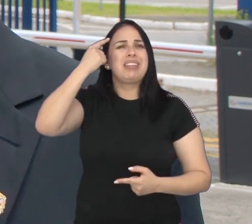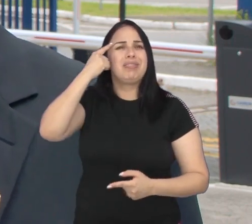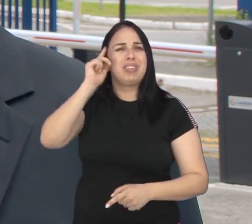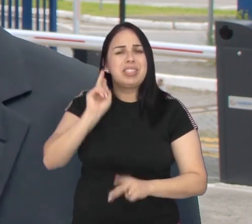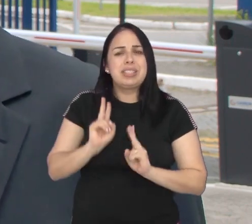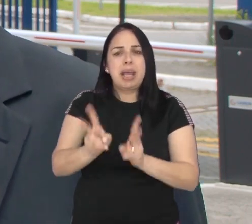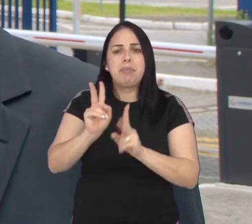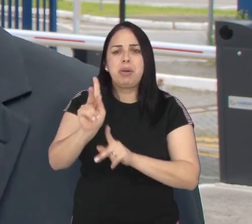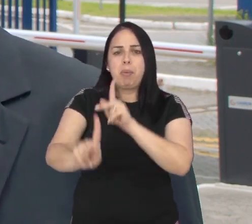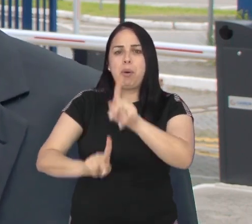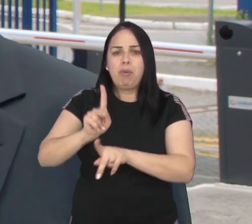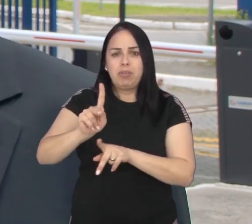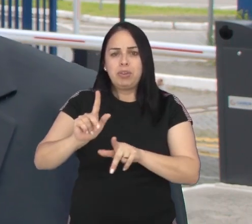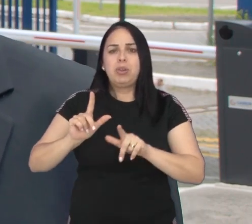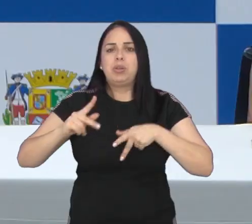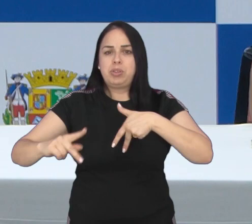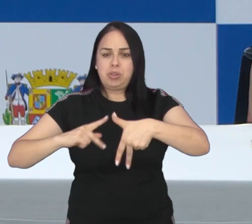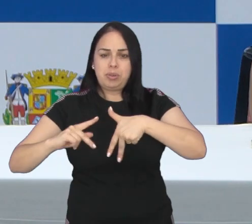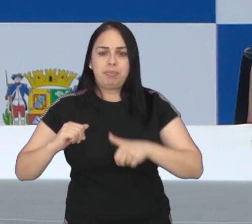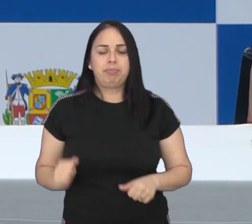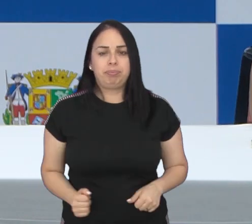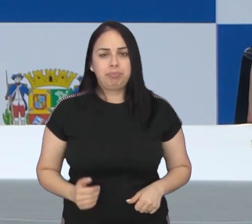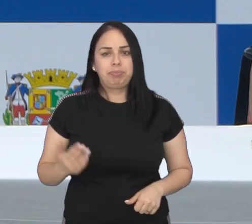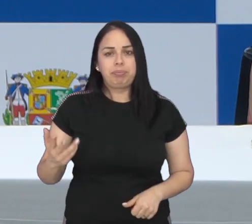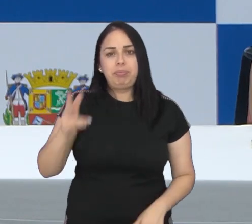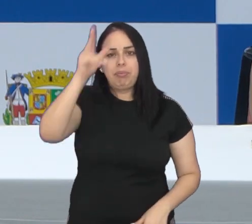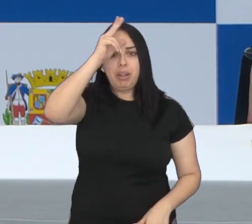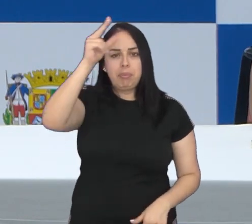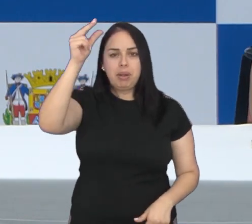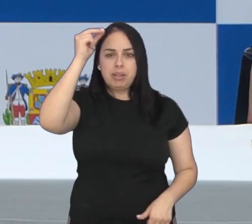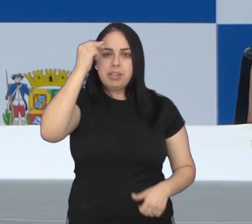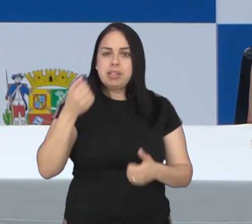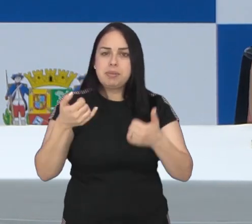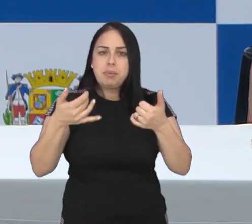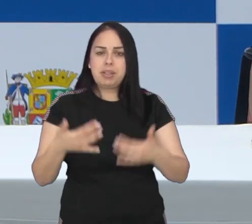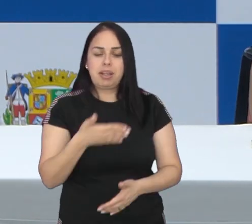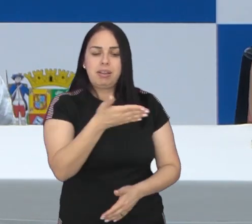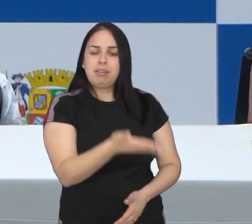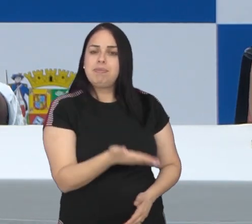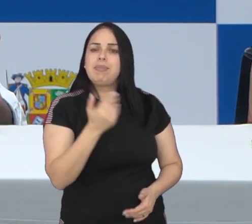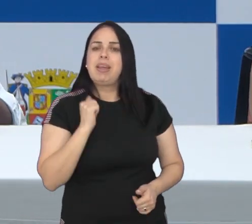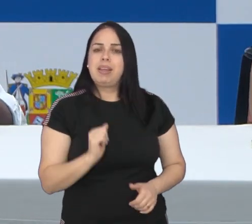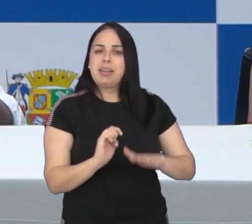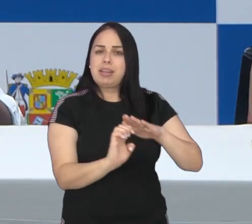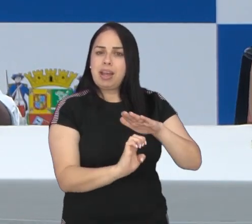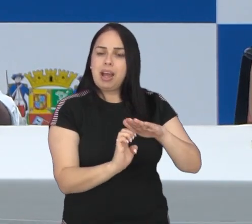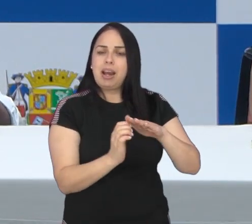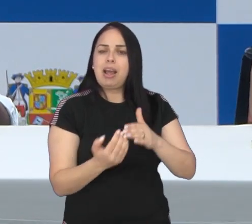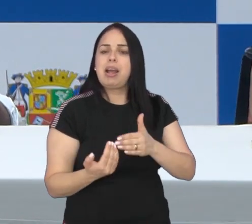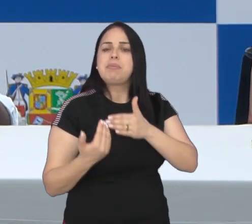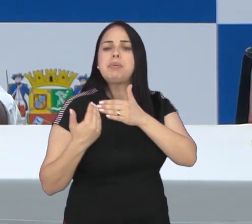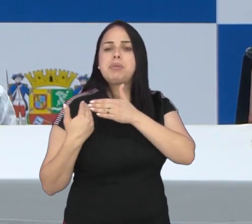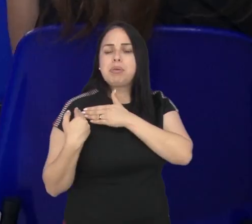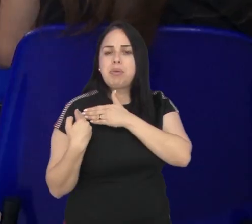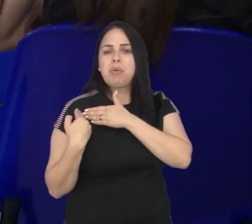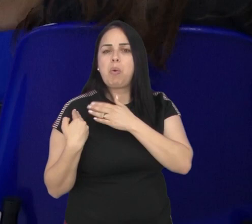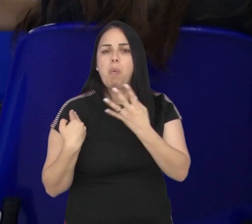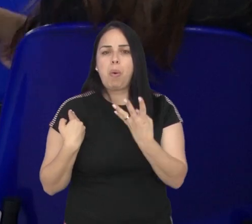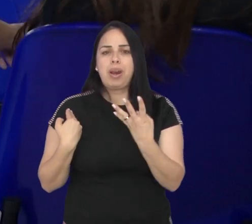na população, a gente está pensando no joseense. De acordo com a Prefeitura, a INCS é responsável por